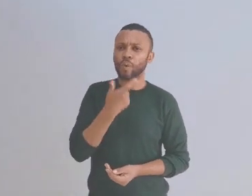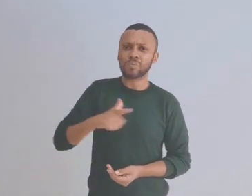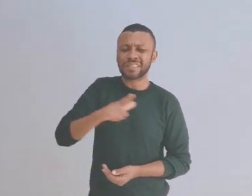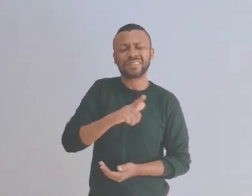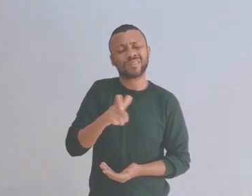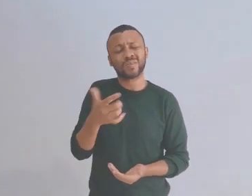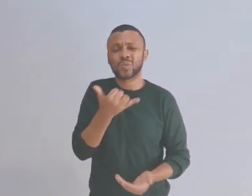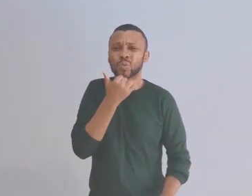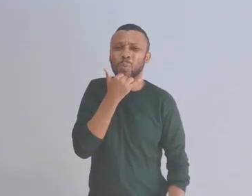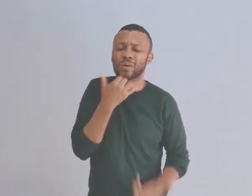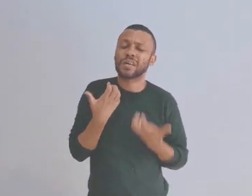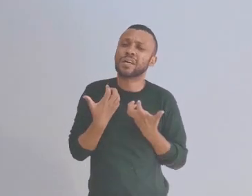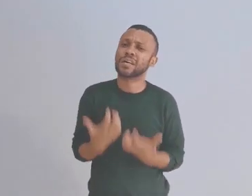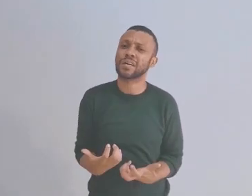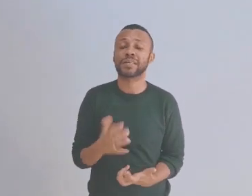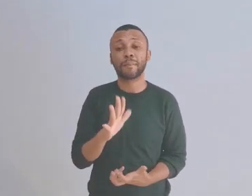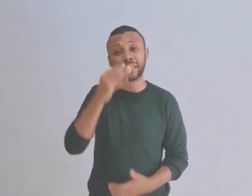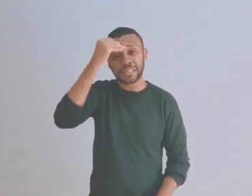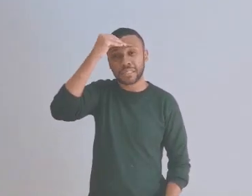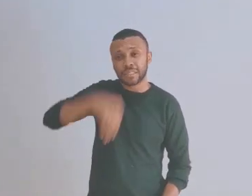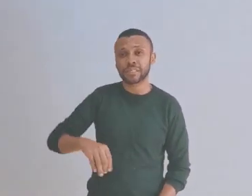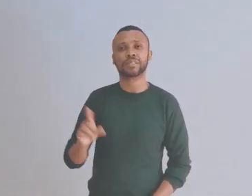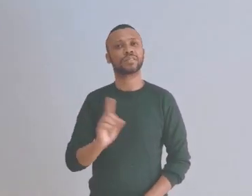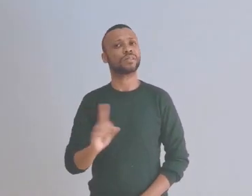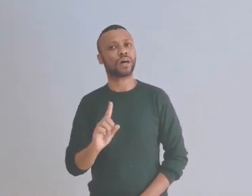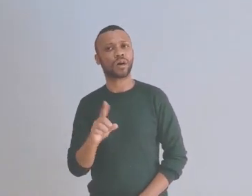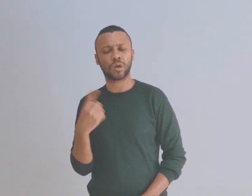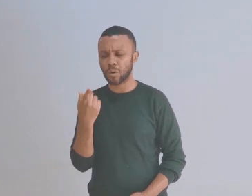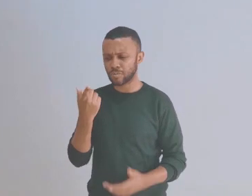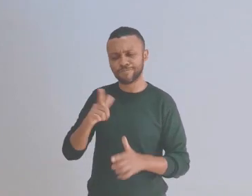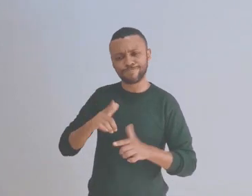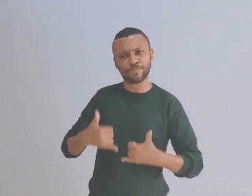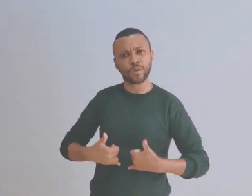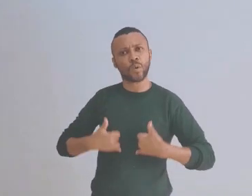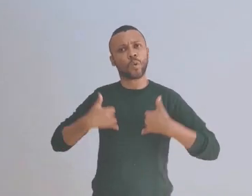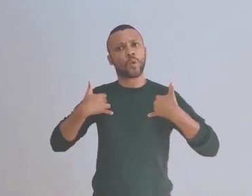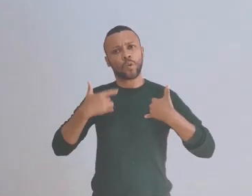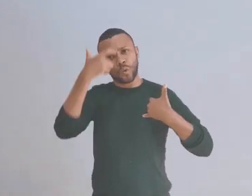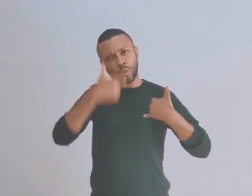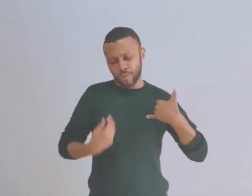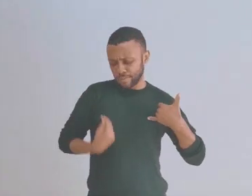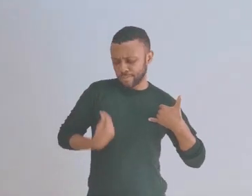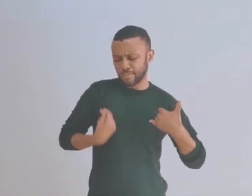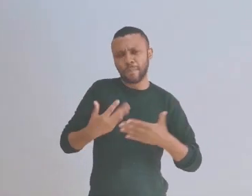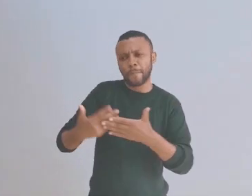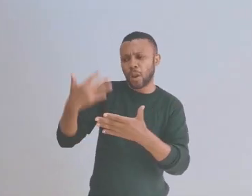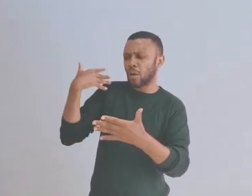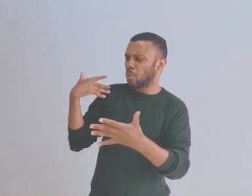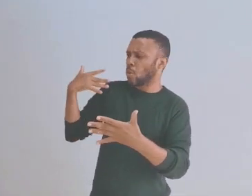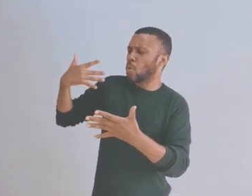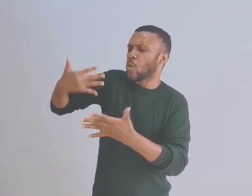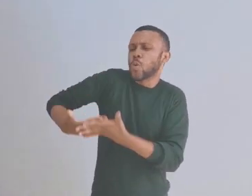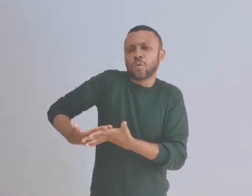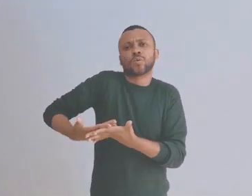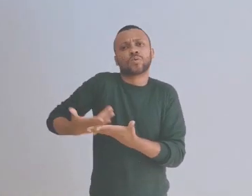cansa, mas assim, a gente não pode desistir. Eu não desisto, eu tenho assim, muito orgulho de toda a minha trajetória que eu tô construindo, e eu